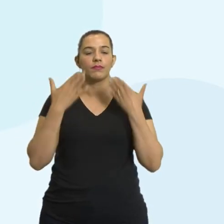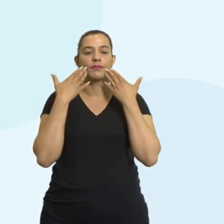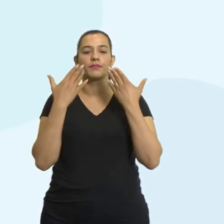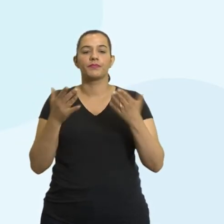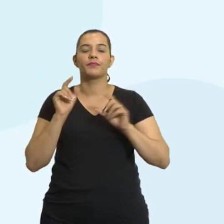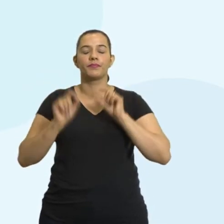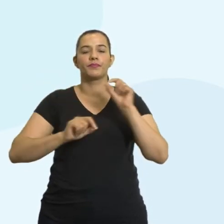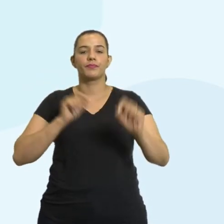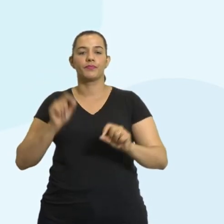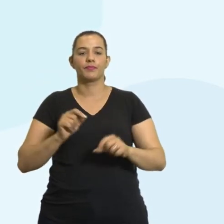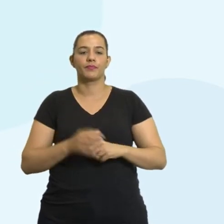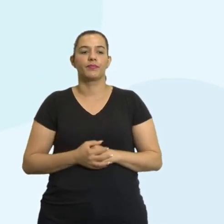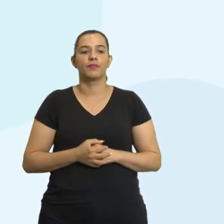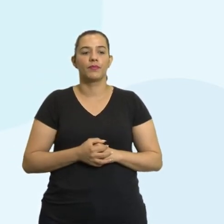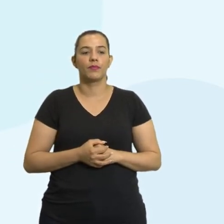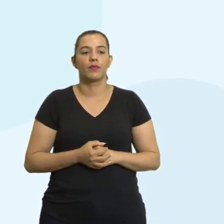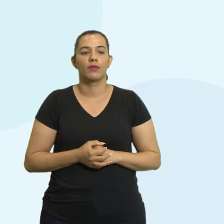né?